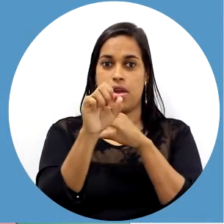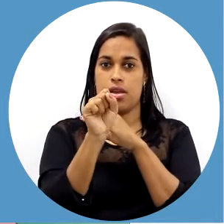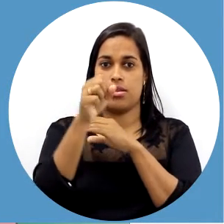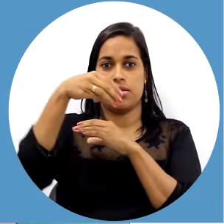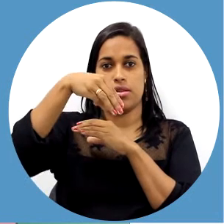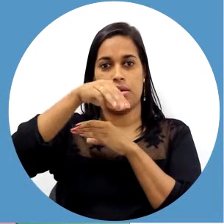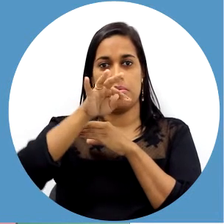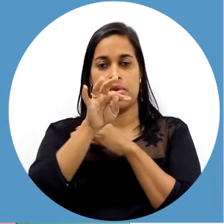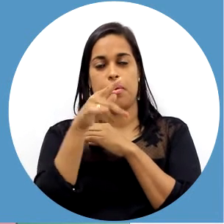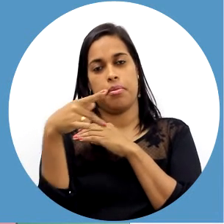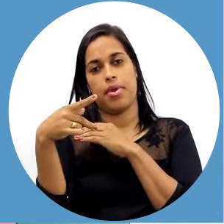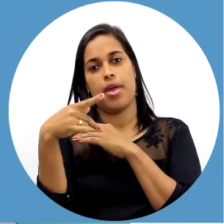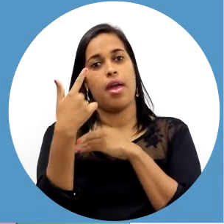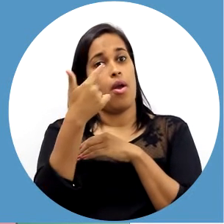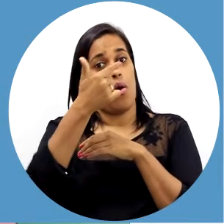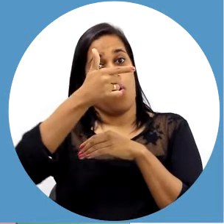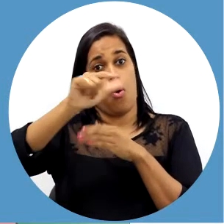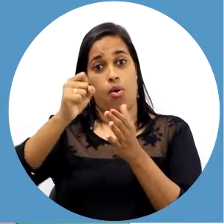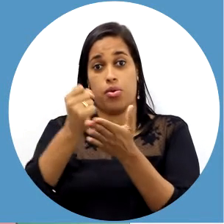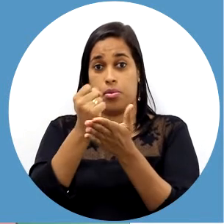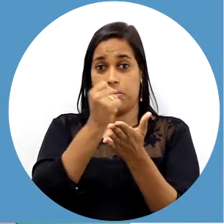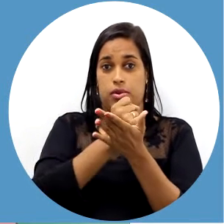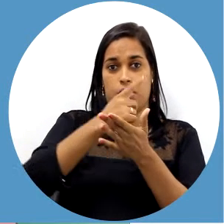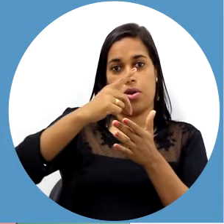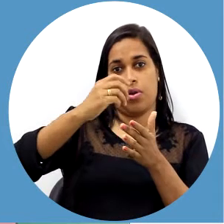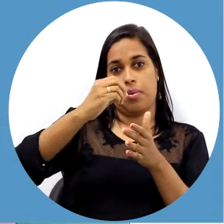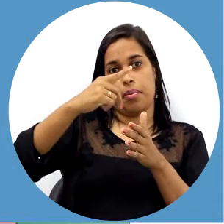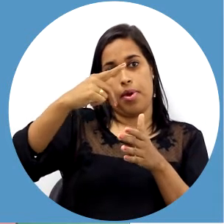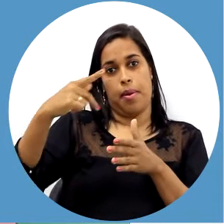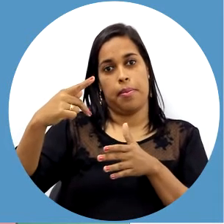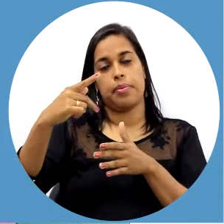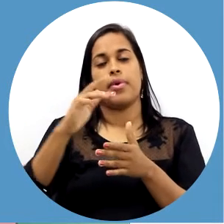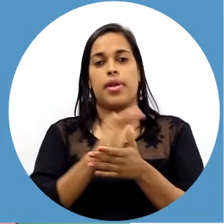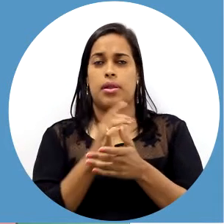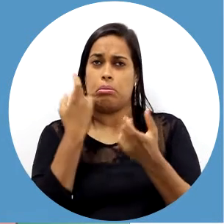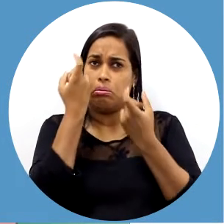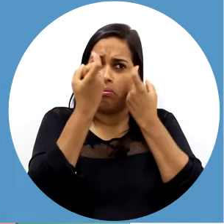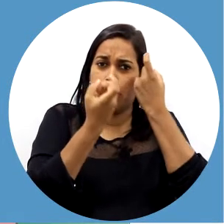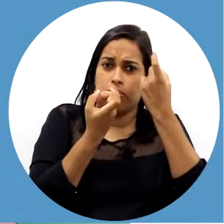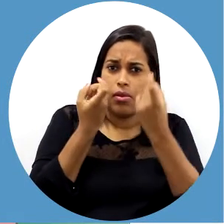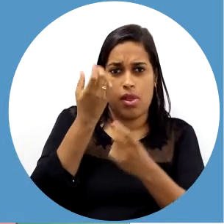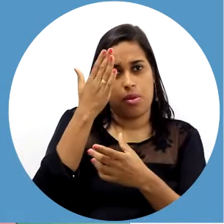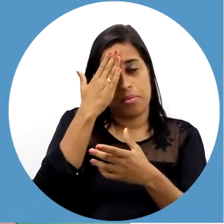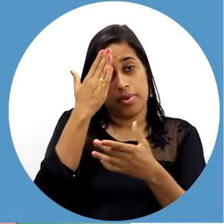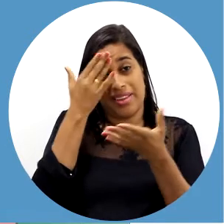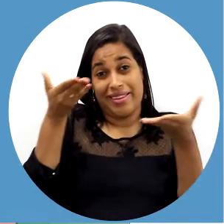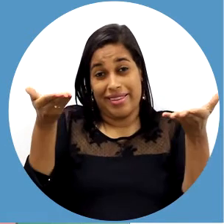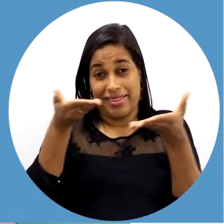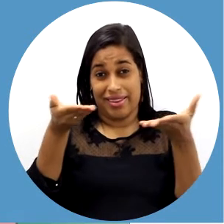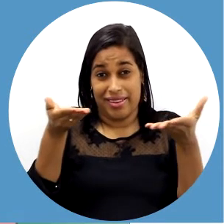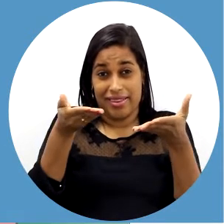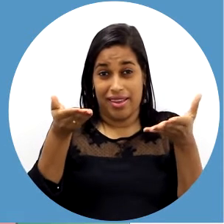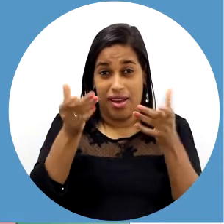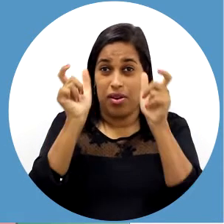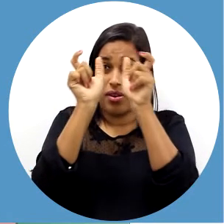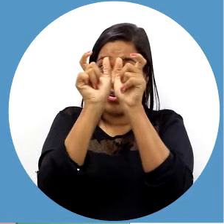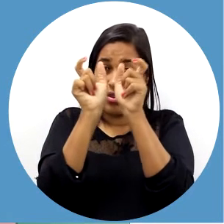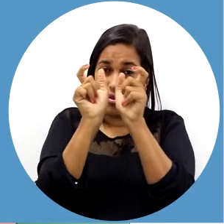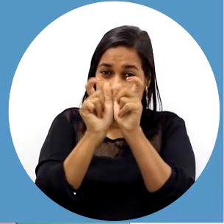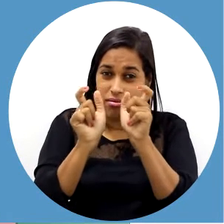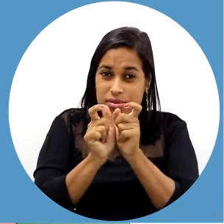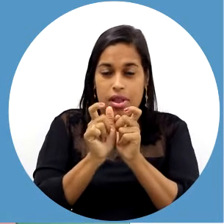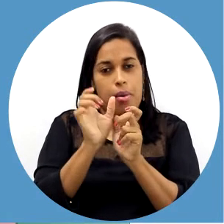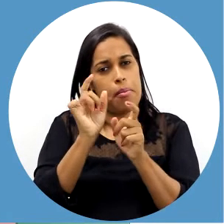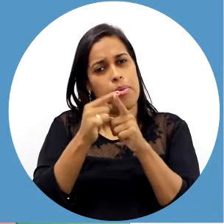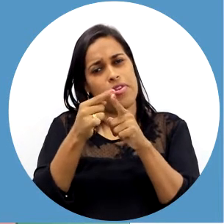Quando eu recebo um e-mail, já é outro protocolo, que é o protocolo POP. Não se preocupe em entender agora as siglas, o significado, que a